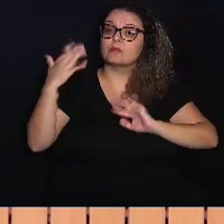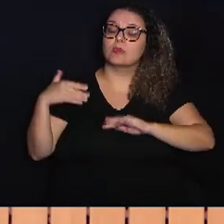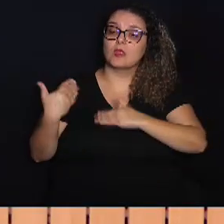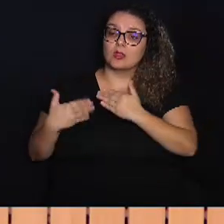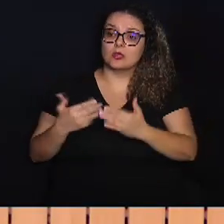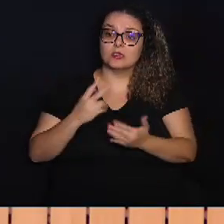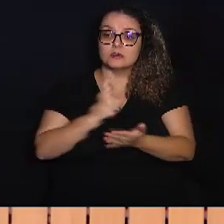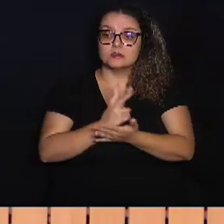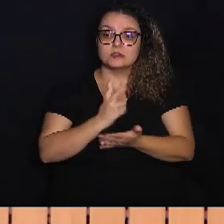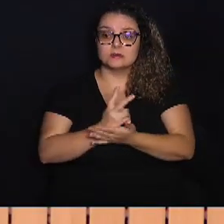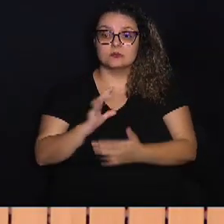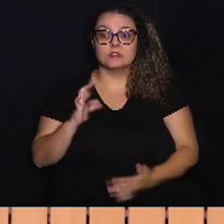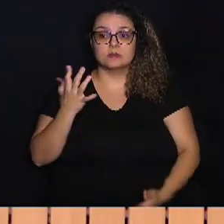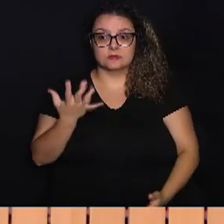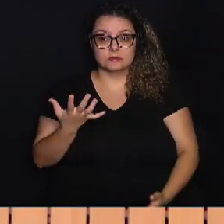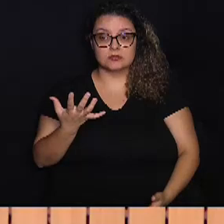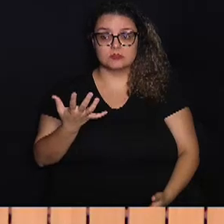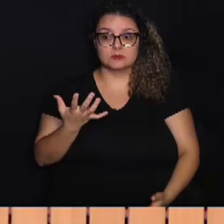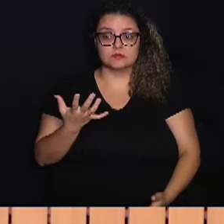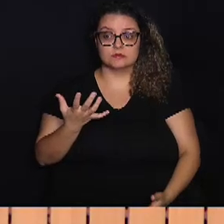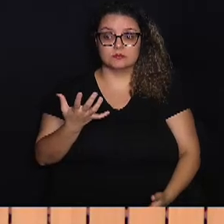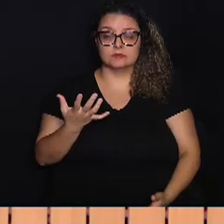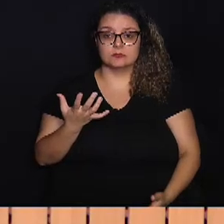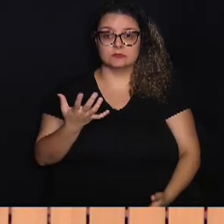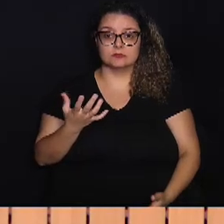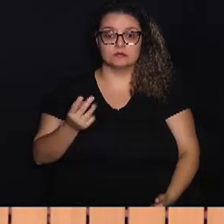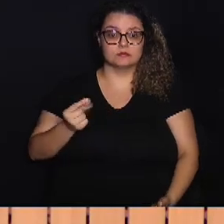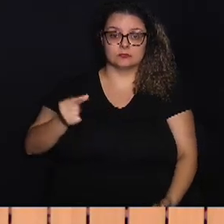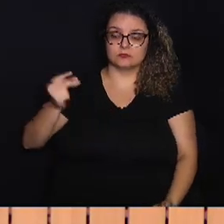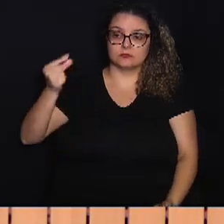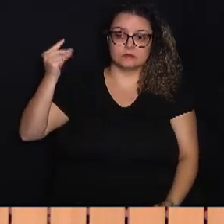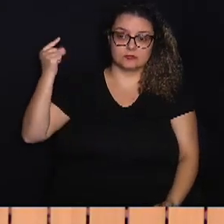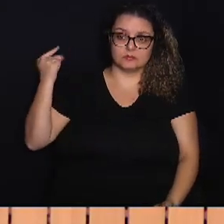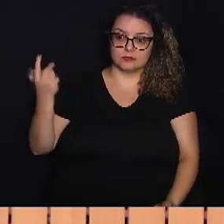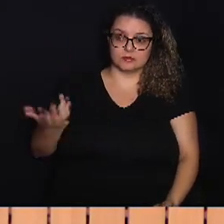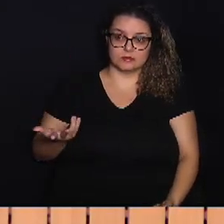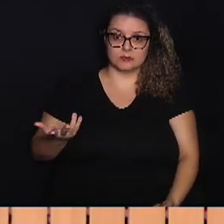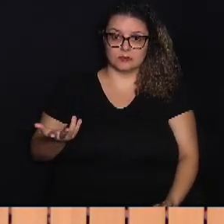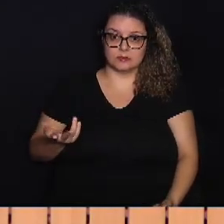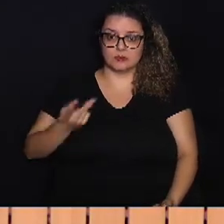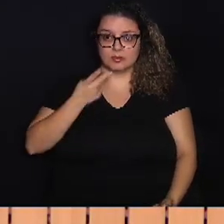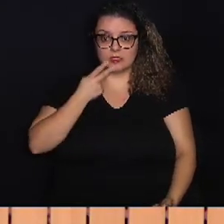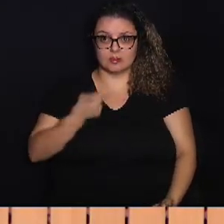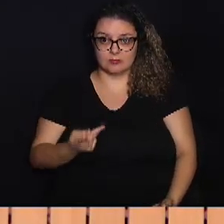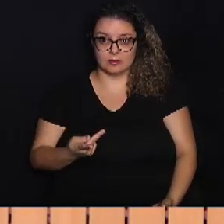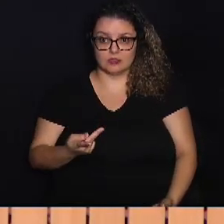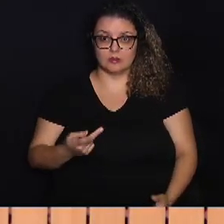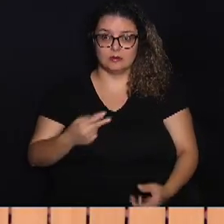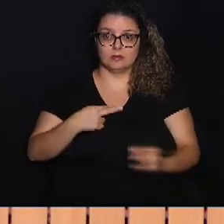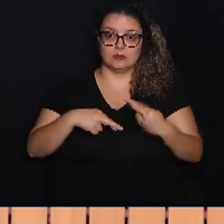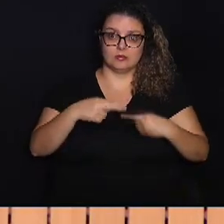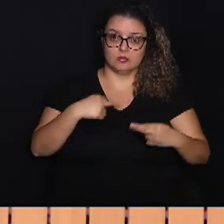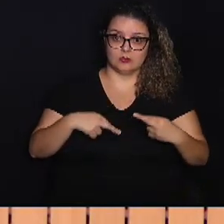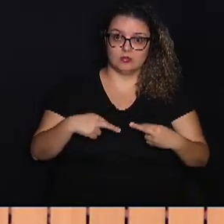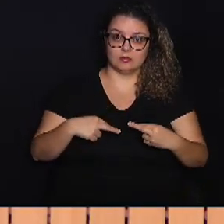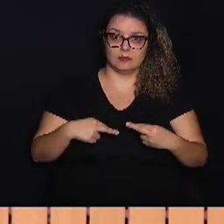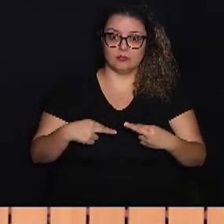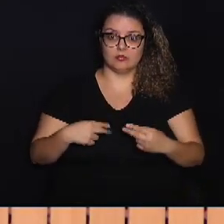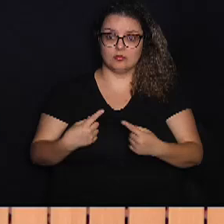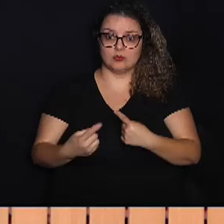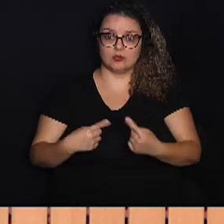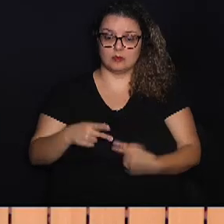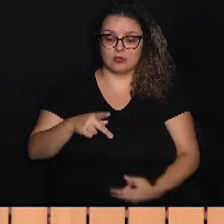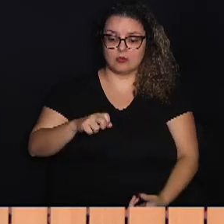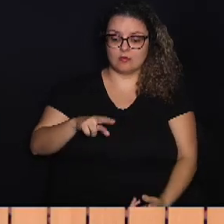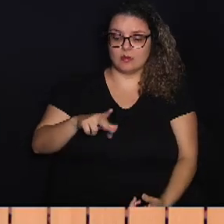recorrências eh desde muito tempo me refiro a Avenida Paulo Camargo de